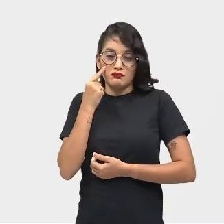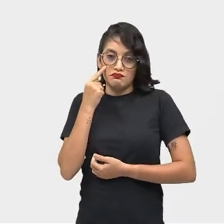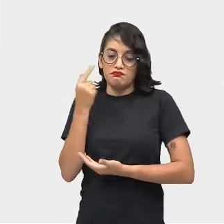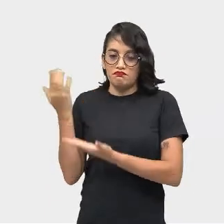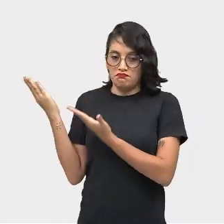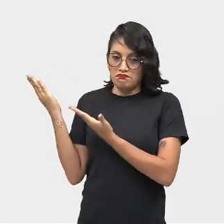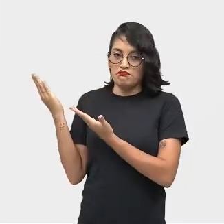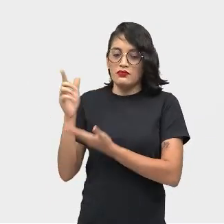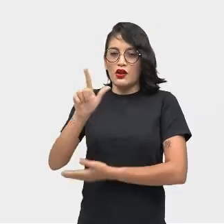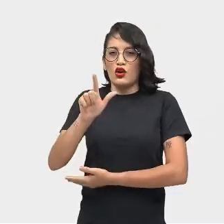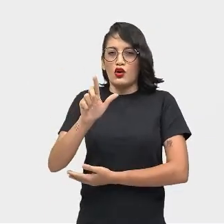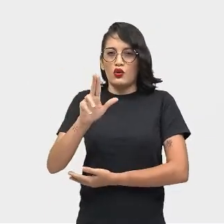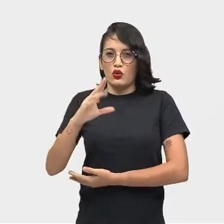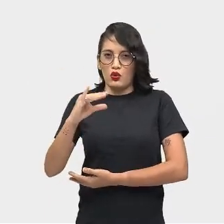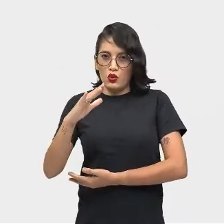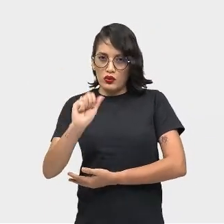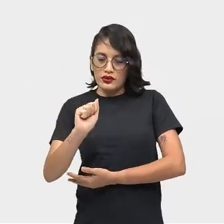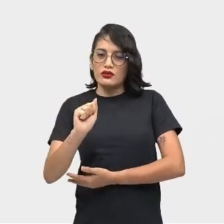exemplo, e ao